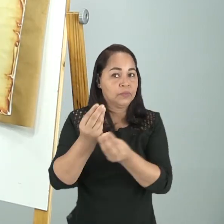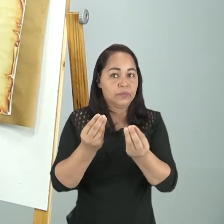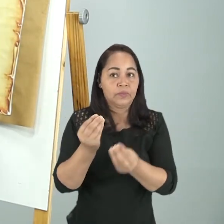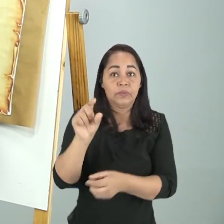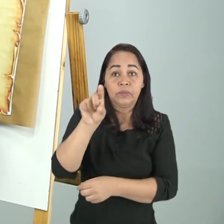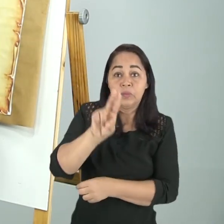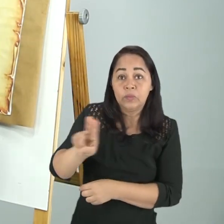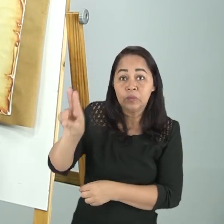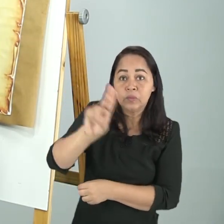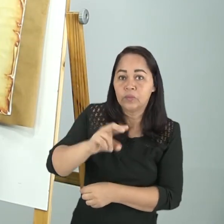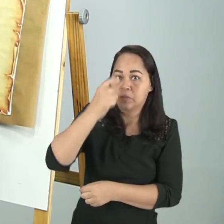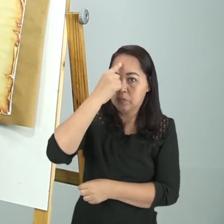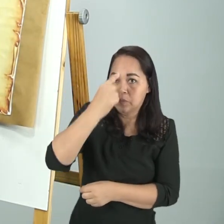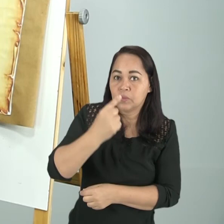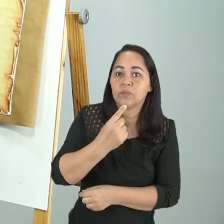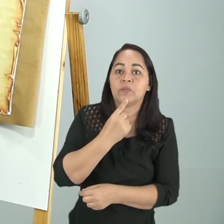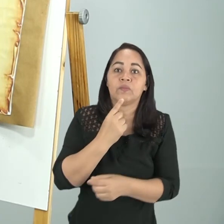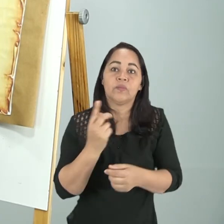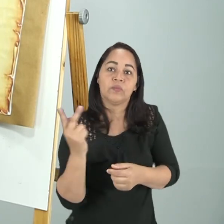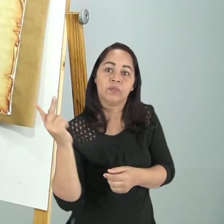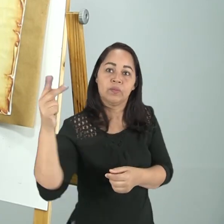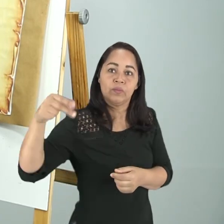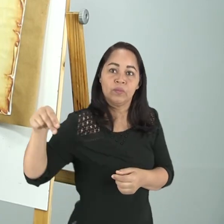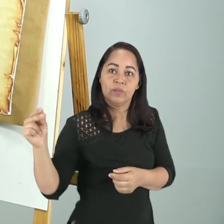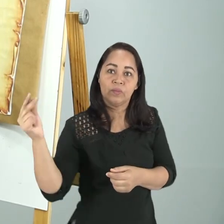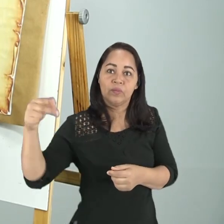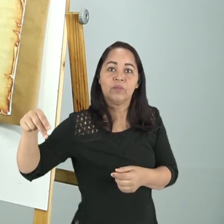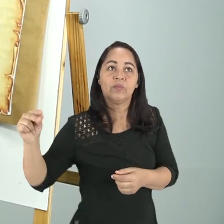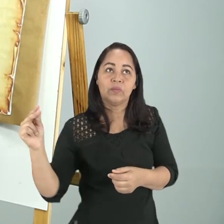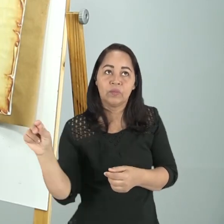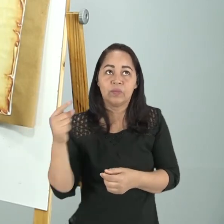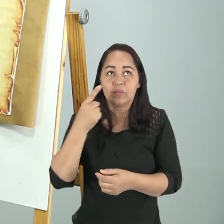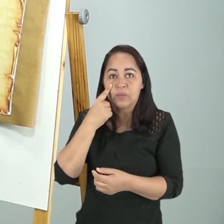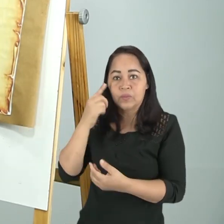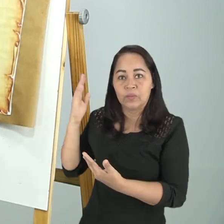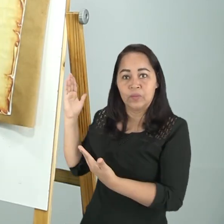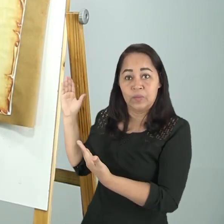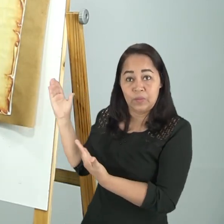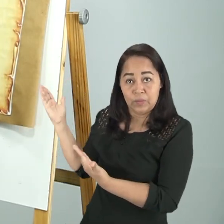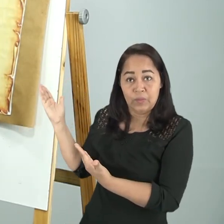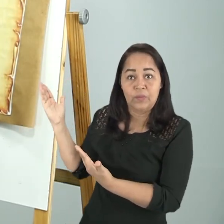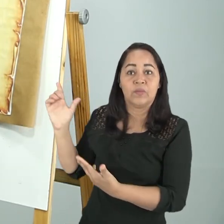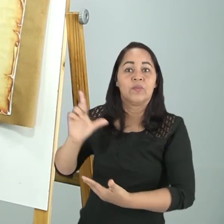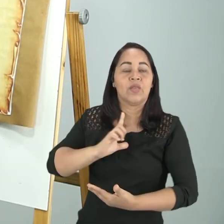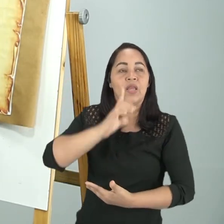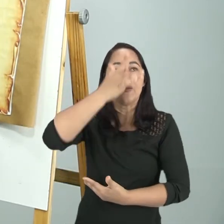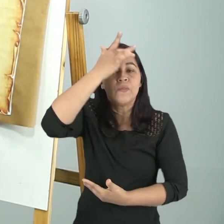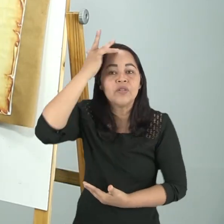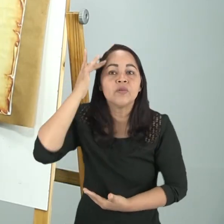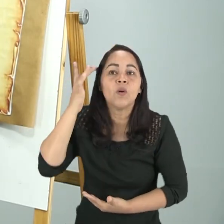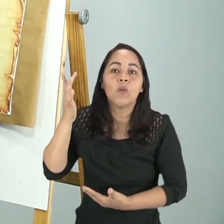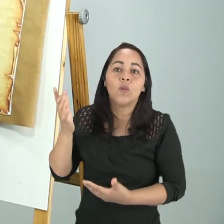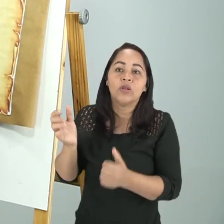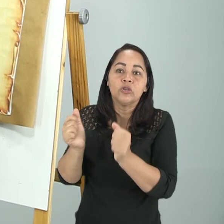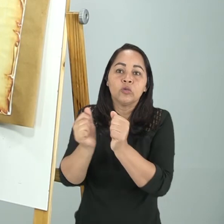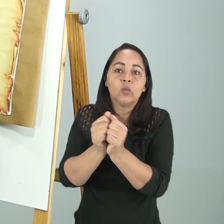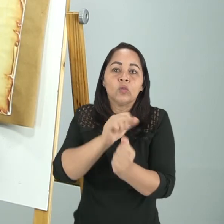evolução. Olha aqui, ó. Esse aqui é um quadro, ó. Olha aqui, ó. Você dá para perceber que são pessoas, né, com